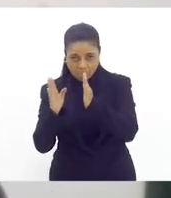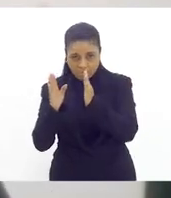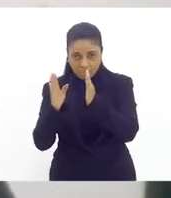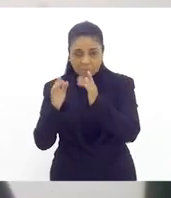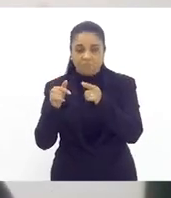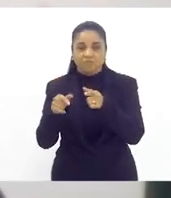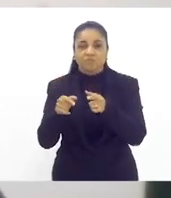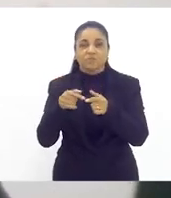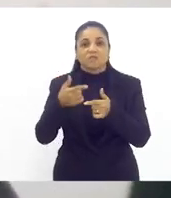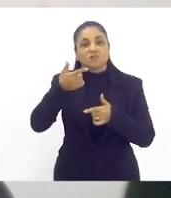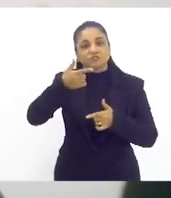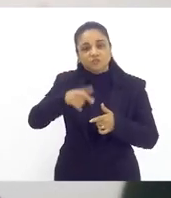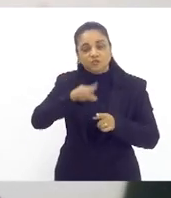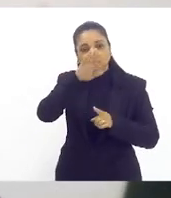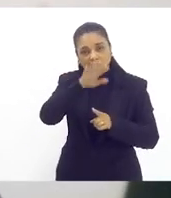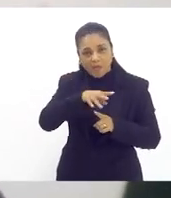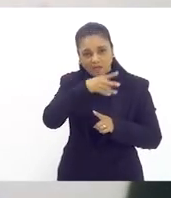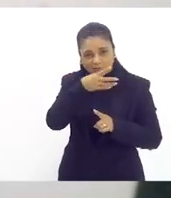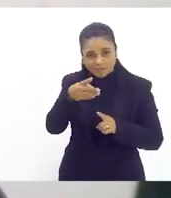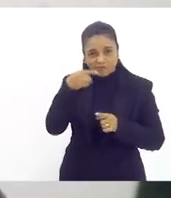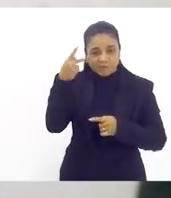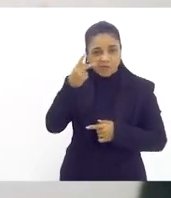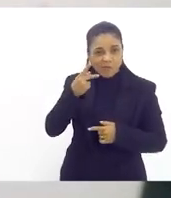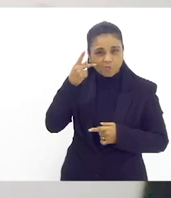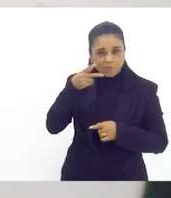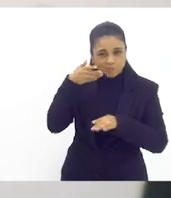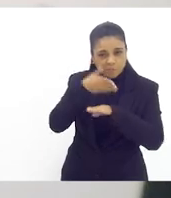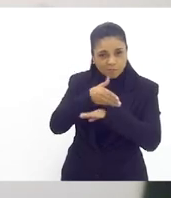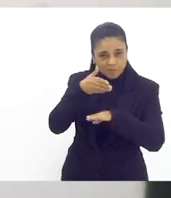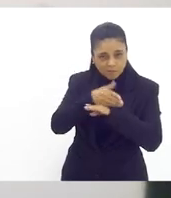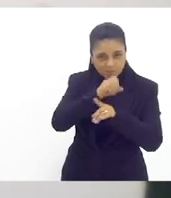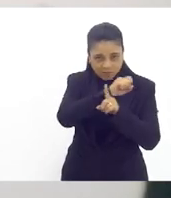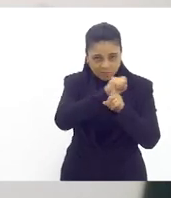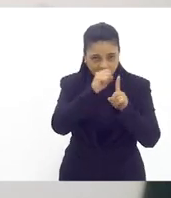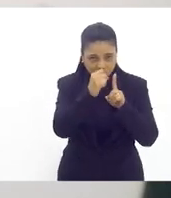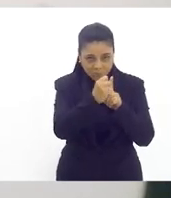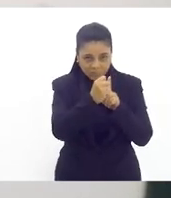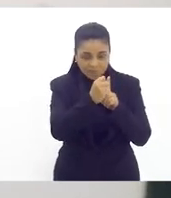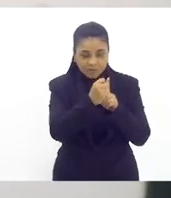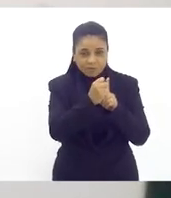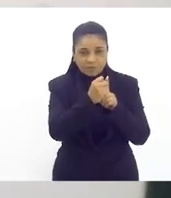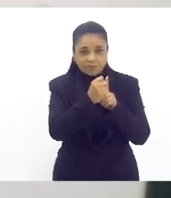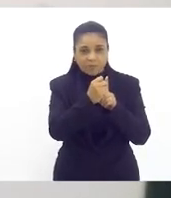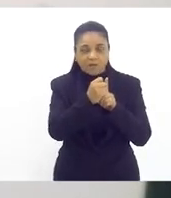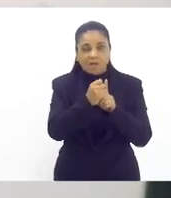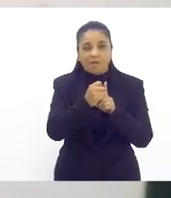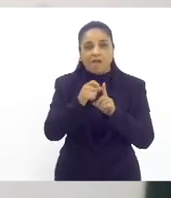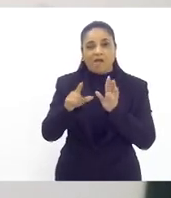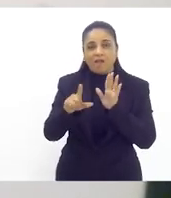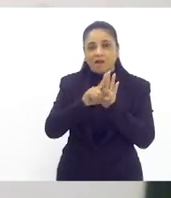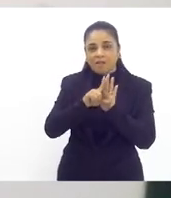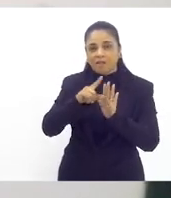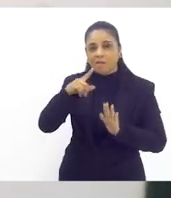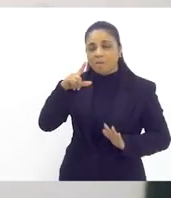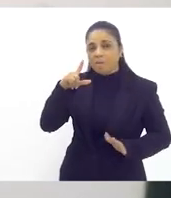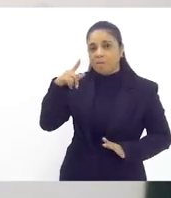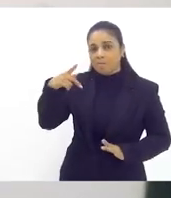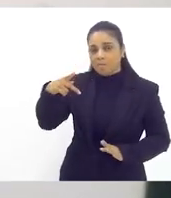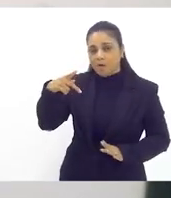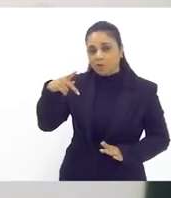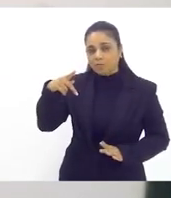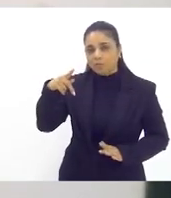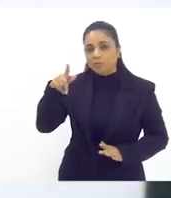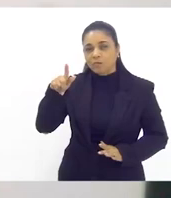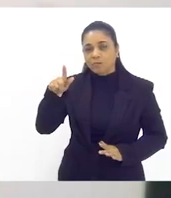de novo falando dessa agenda da política da participação social a Paulo Gustavo ela vai também